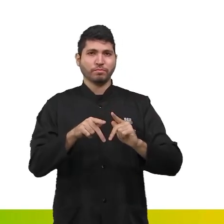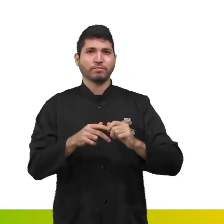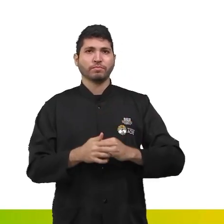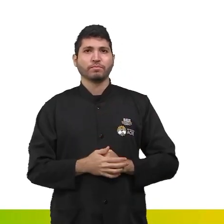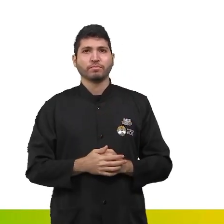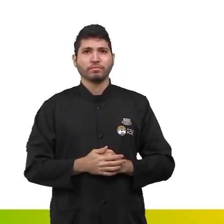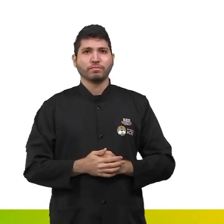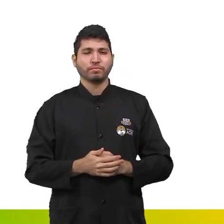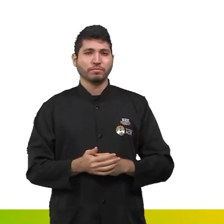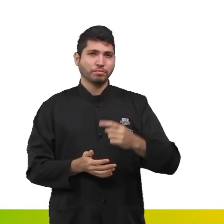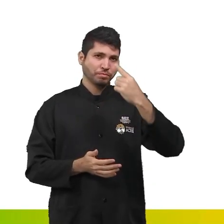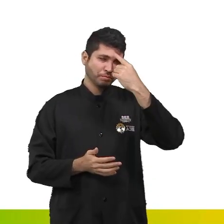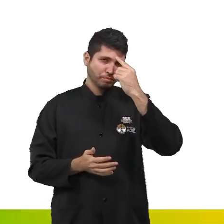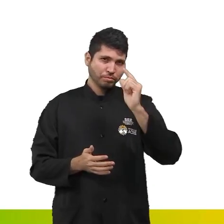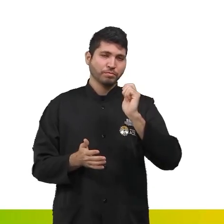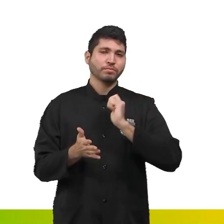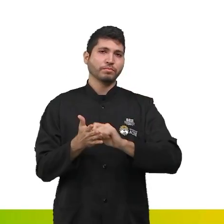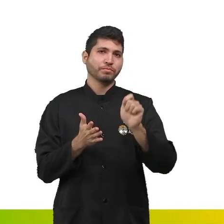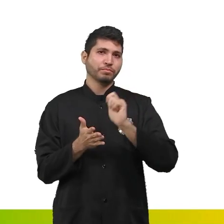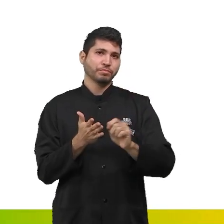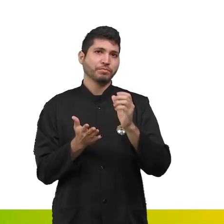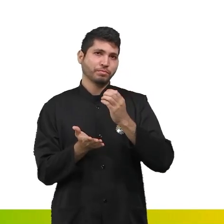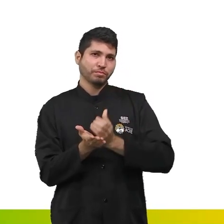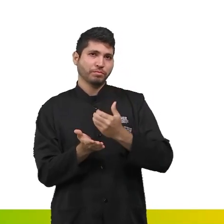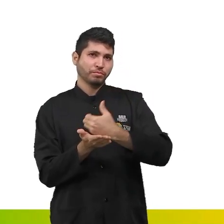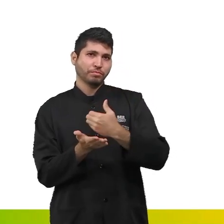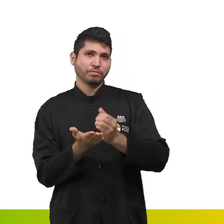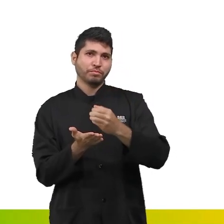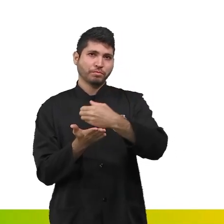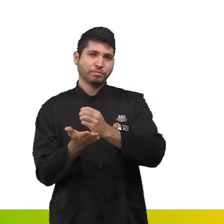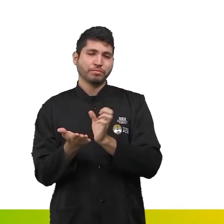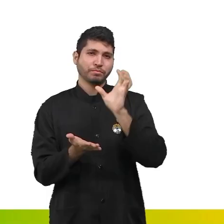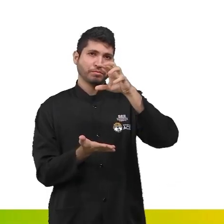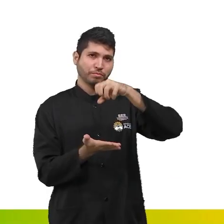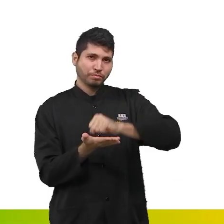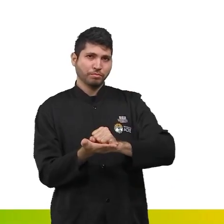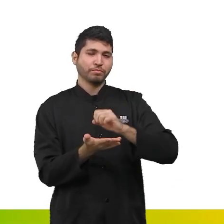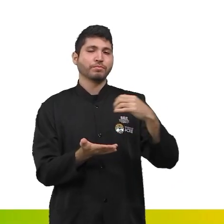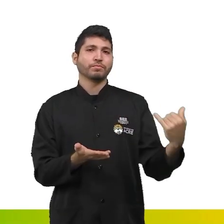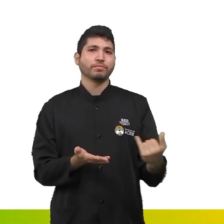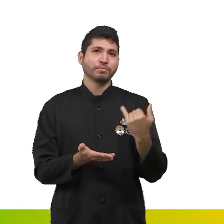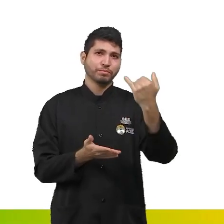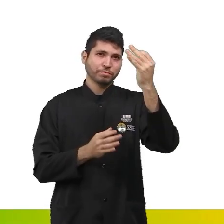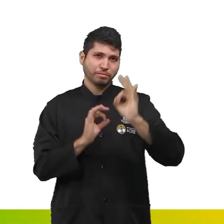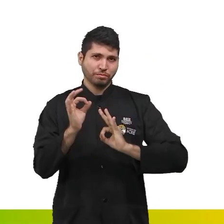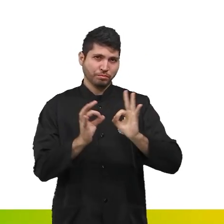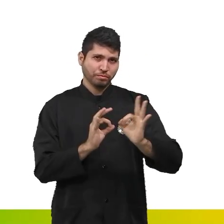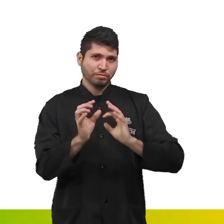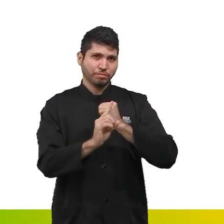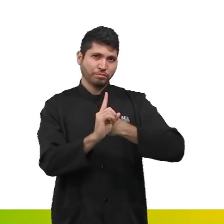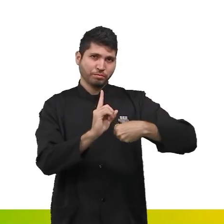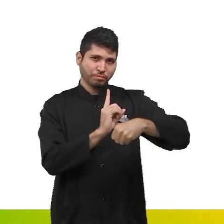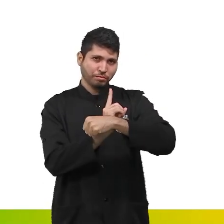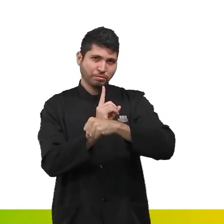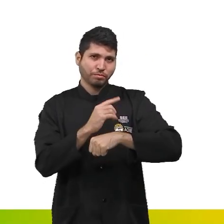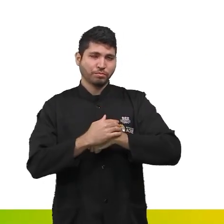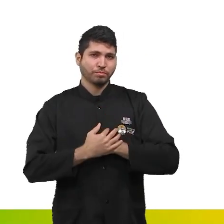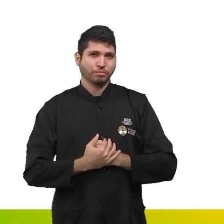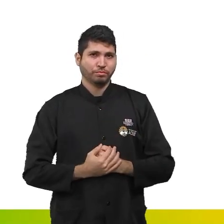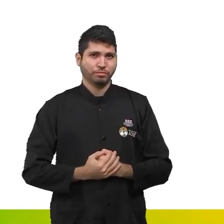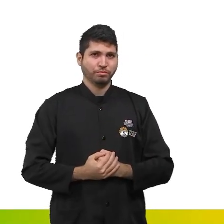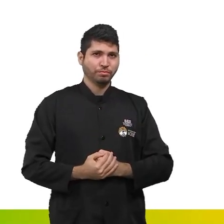escrita cuneiforme foi fundamental para o registro e organização da sociedade.